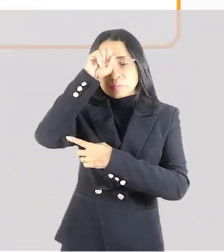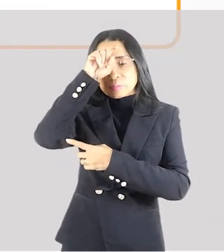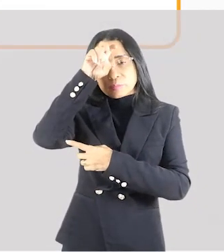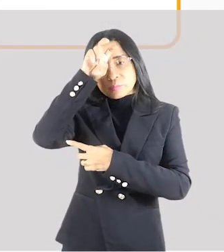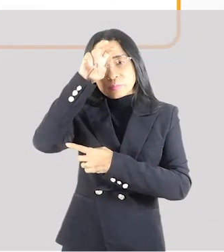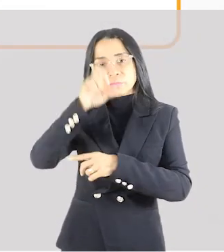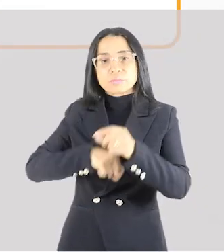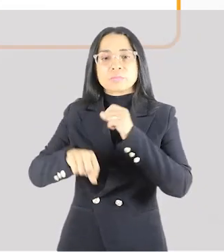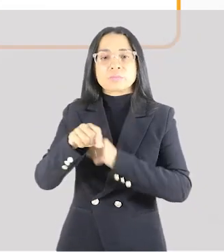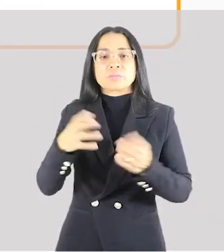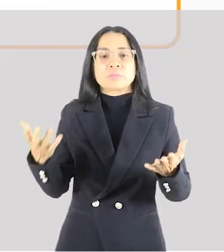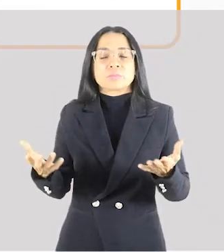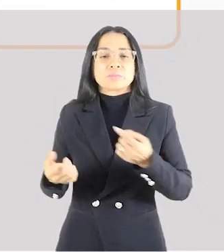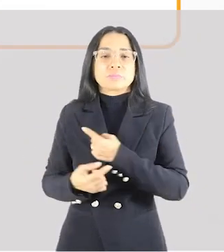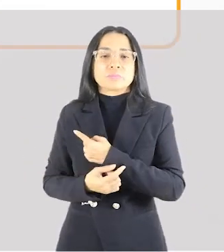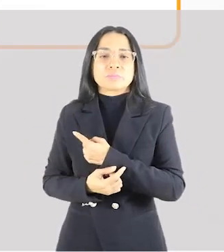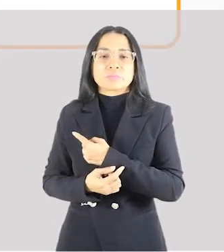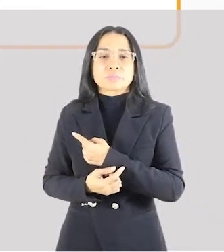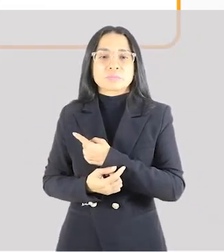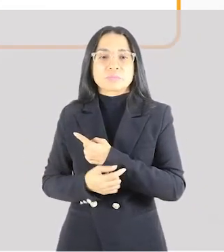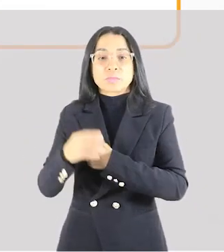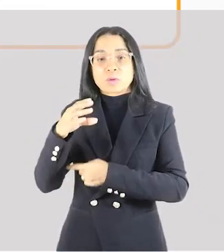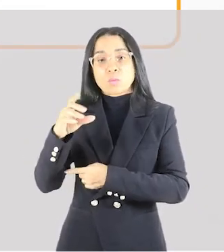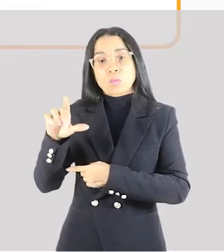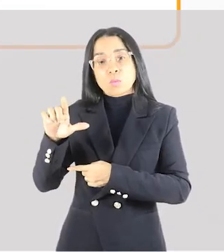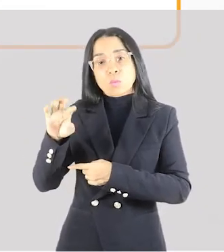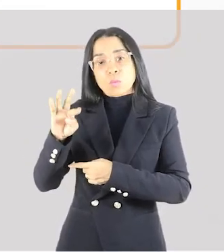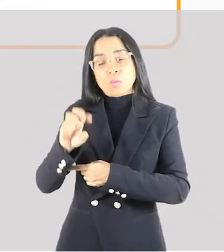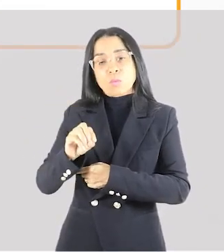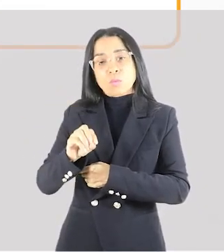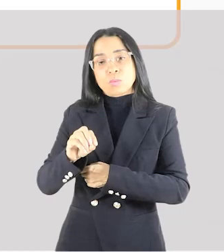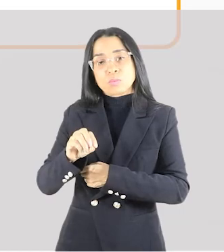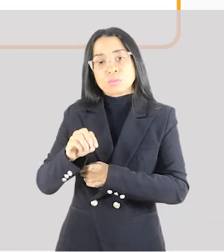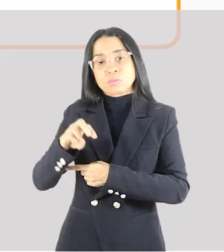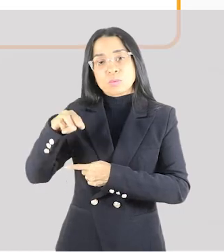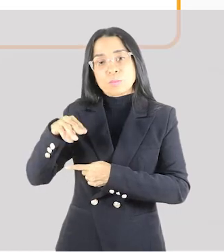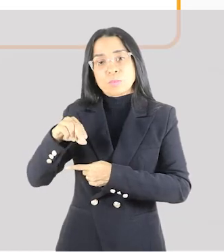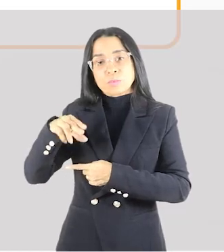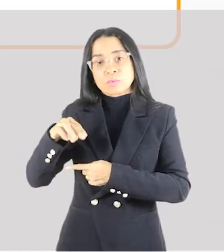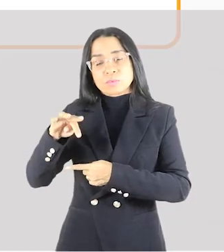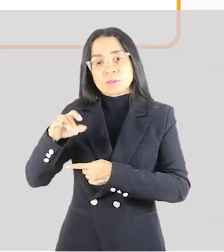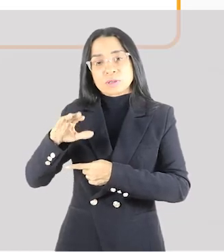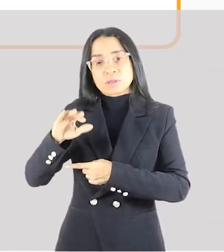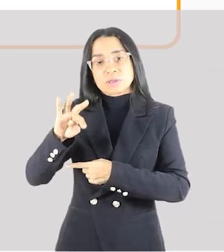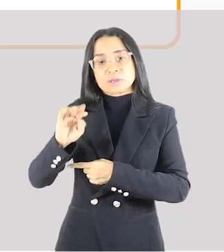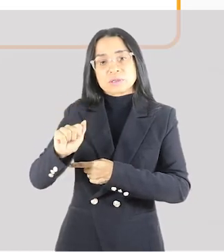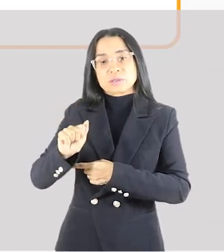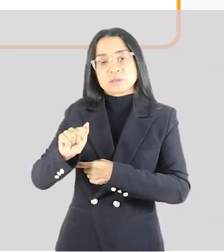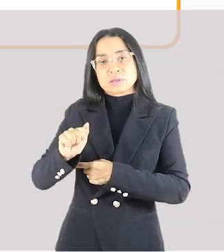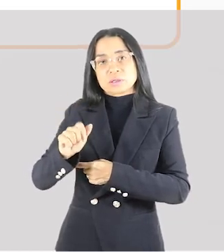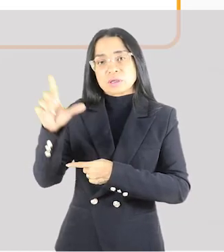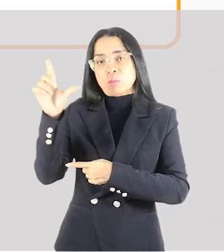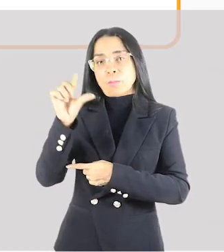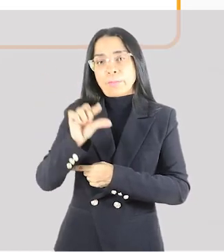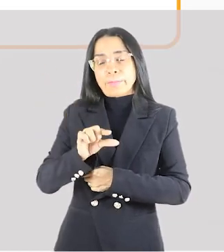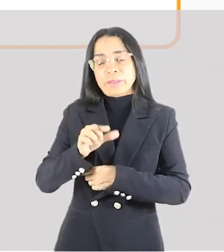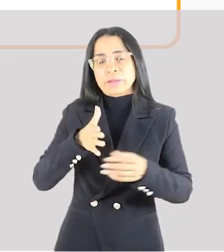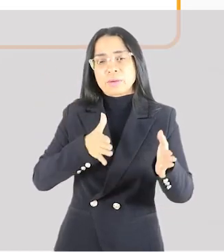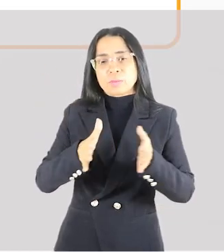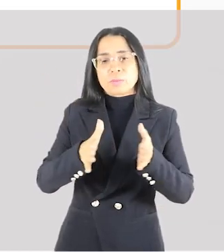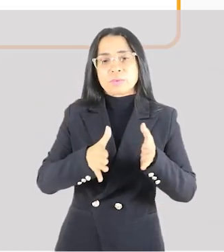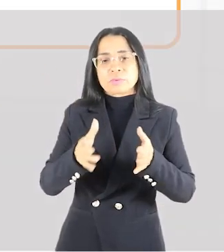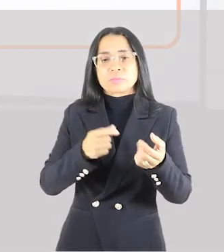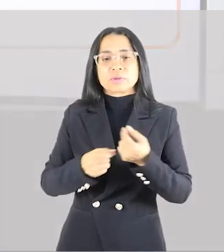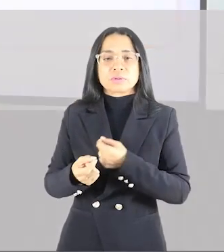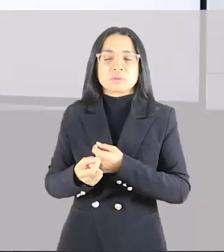culto monoteísta implantado, né, por um dos sacerdotes, que vai ter uma curta duração. Então, professor, é o